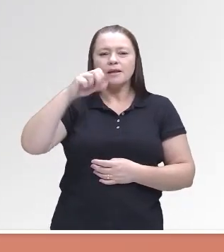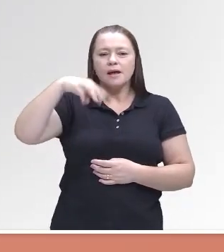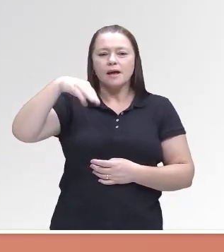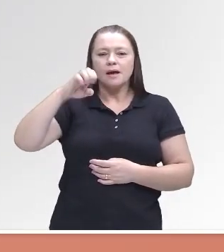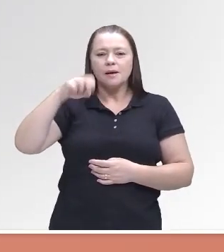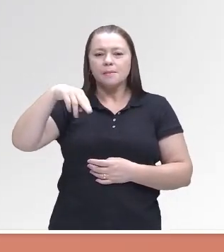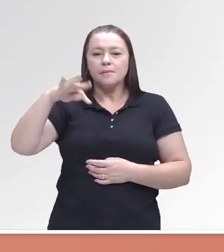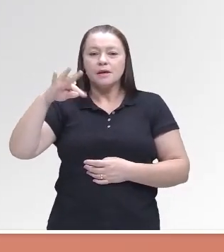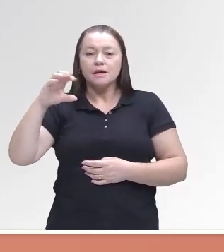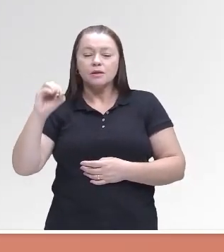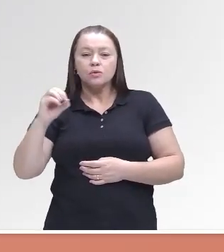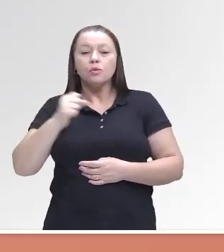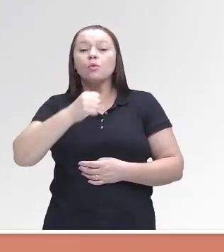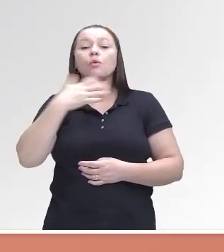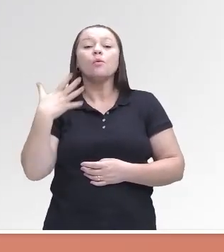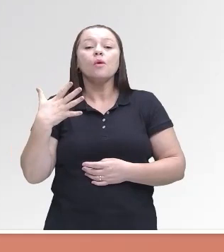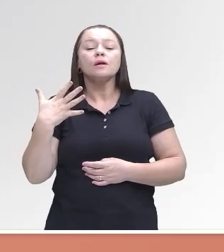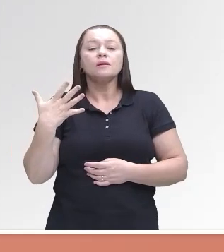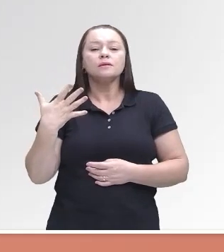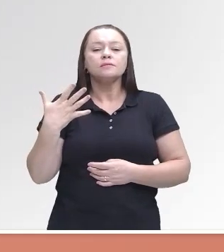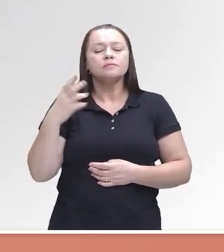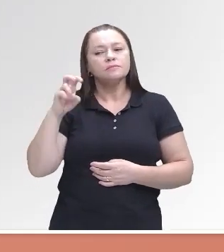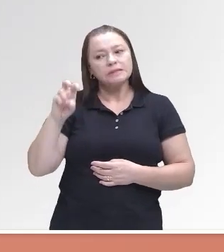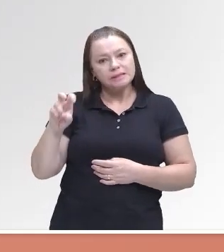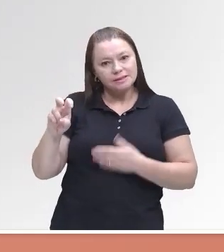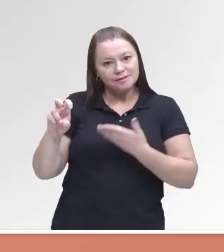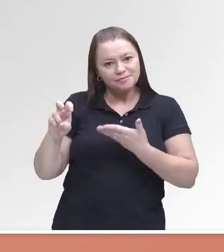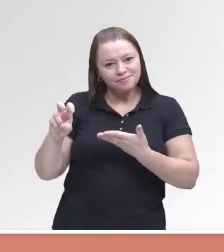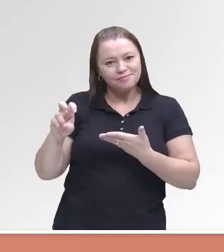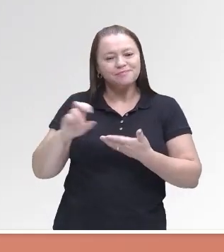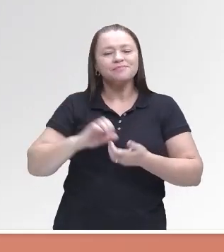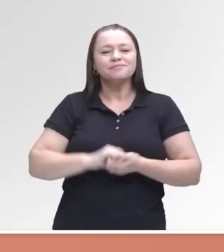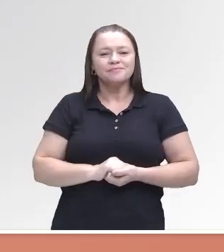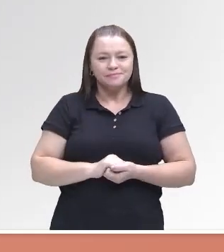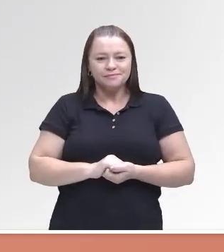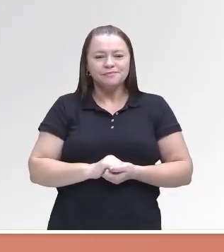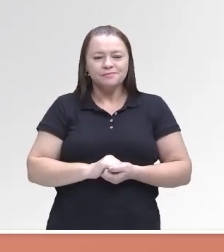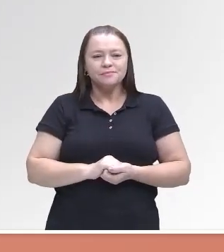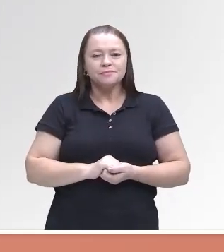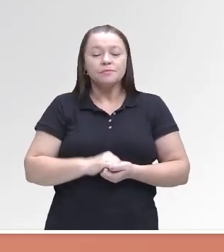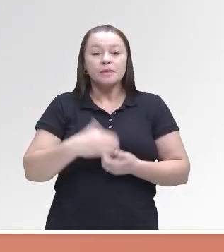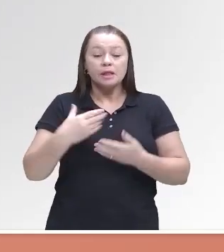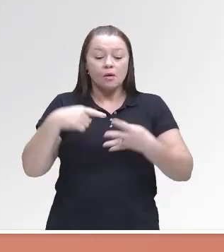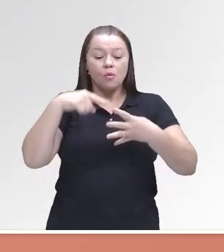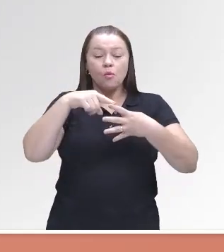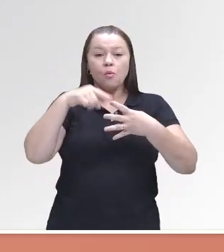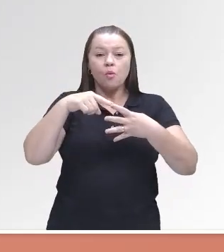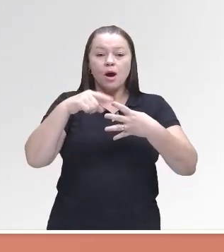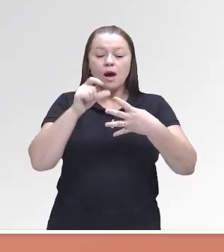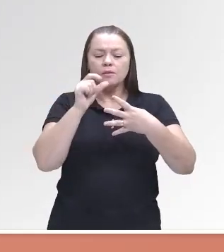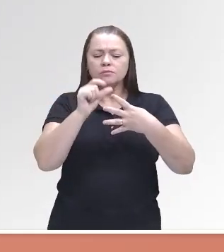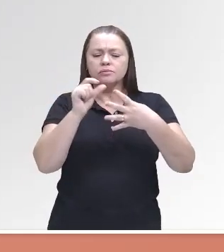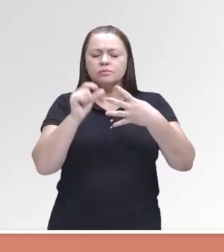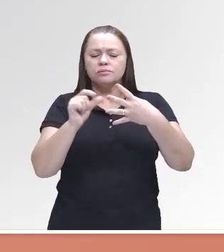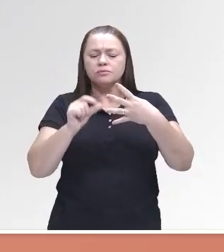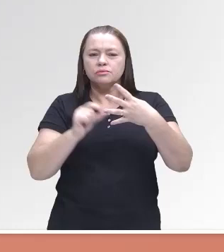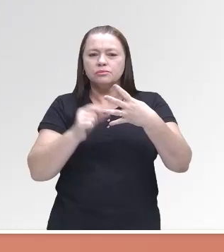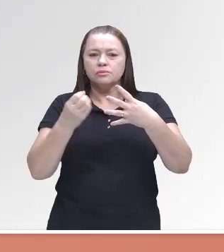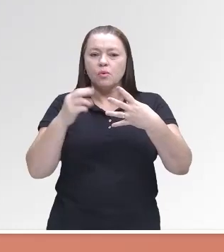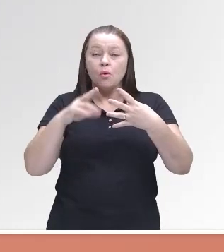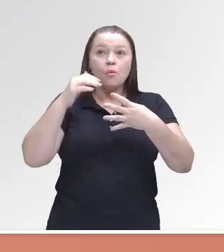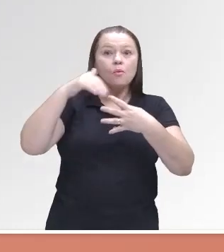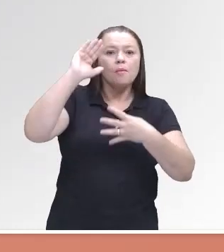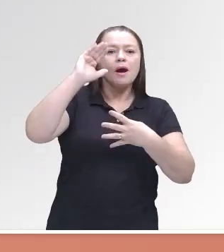Apartamento. Quantas sílabas eu tenho aí? 5. Mas palavras com 4 ou mais sílabas são chamadas de